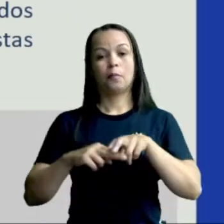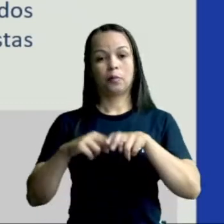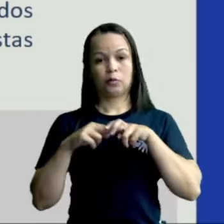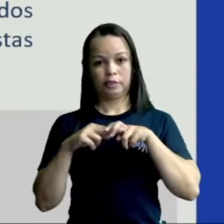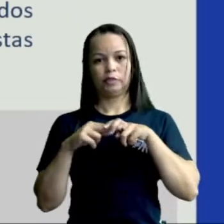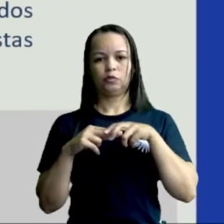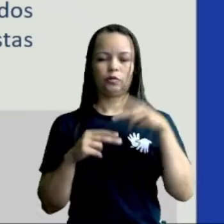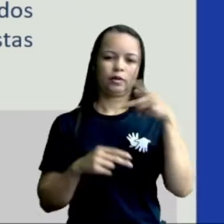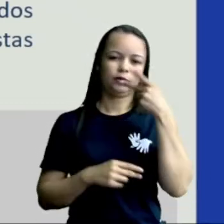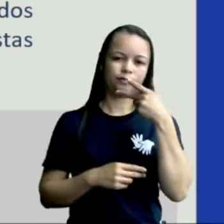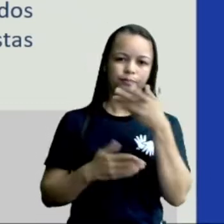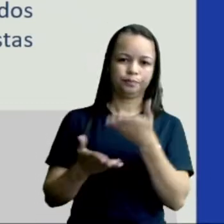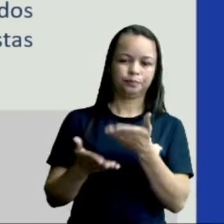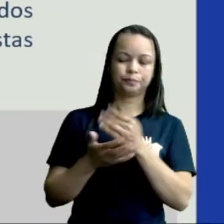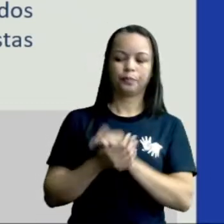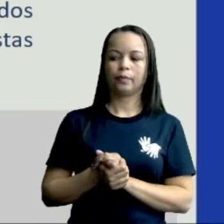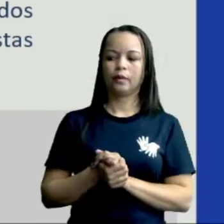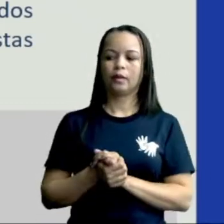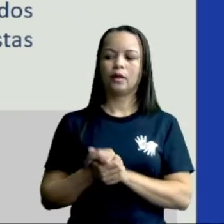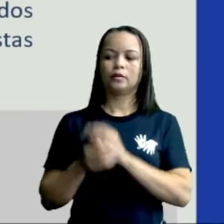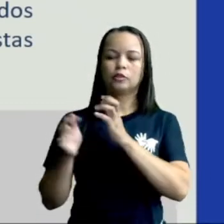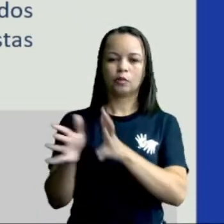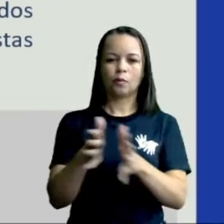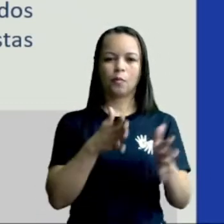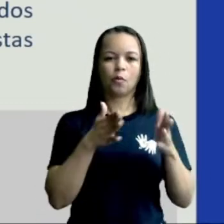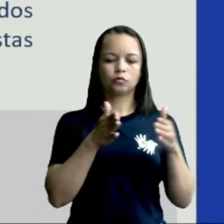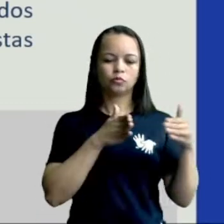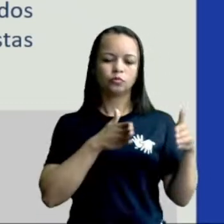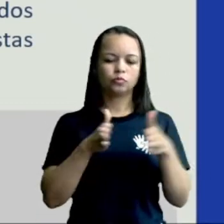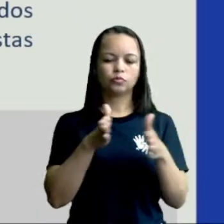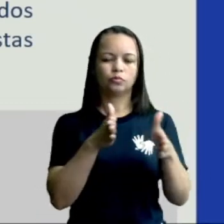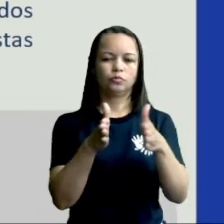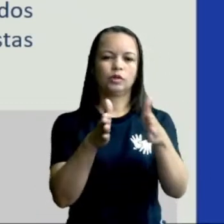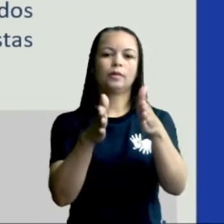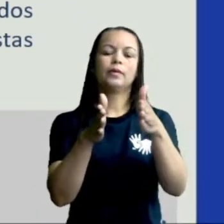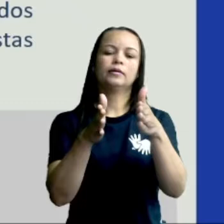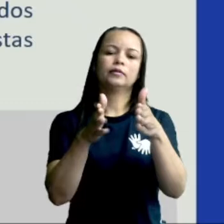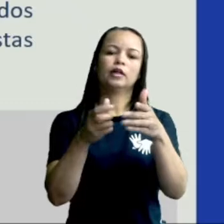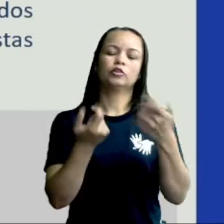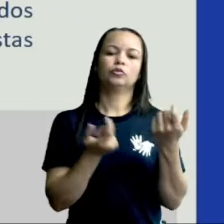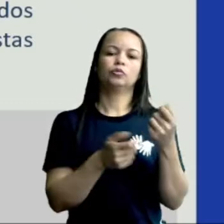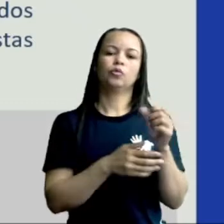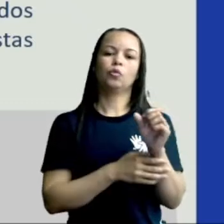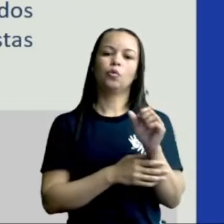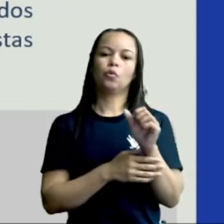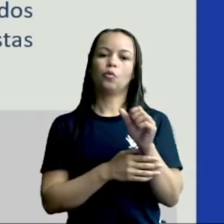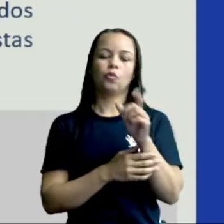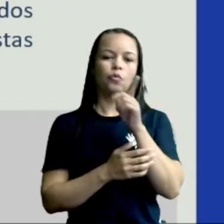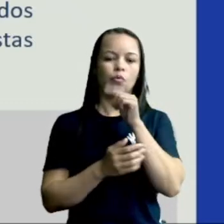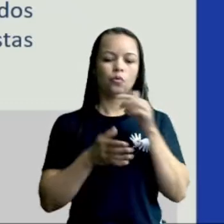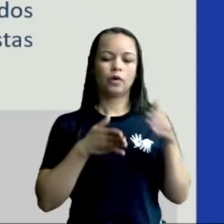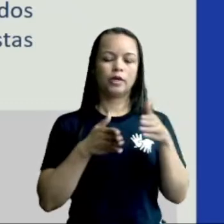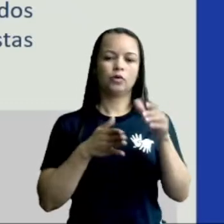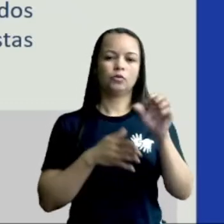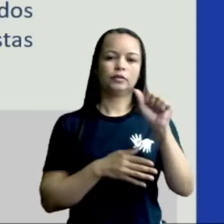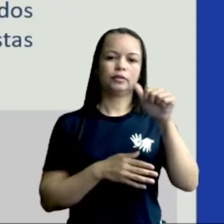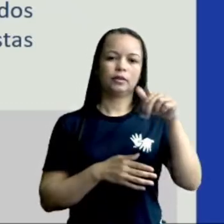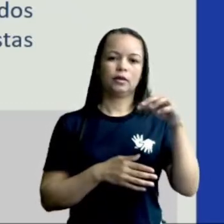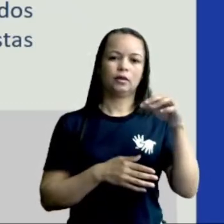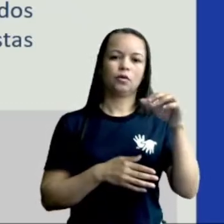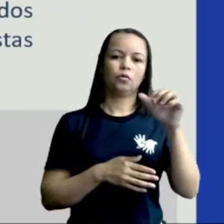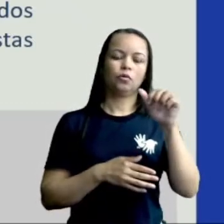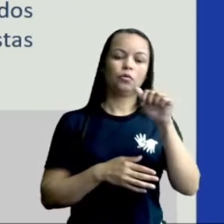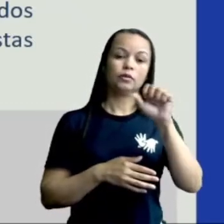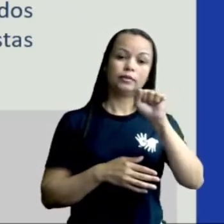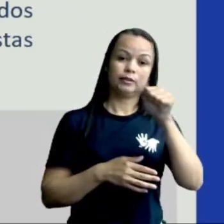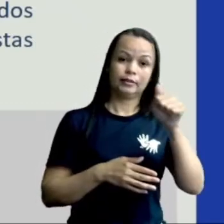isso. Então, situava-se como ponto de passagem do caminho que se destinava do São Francisco através do Vale do Mocotó.